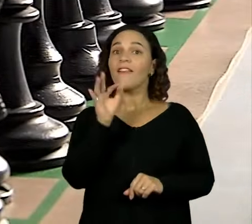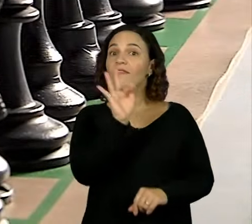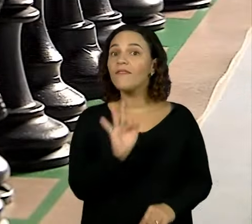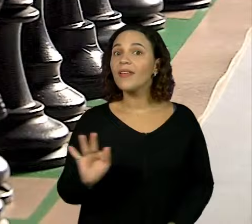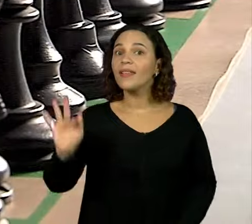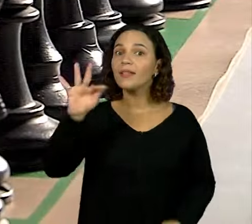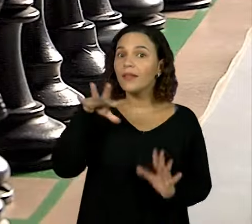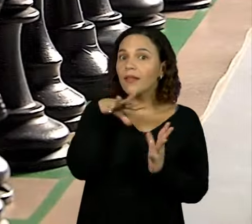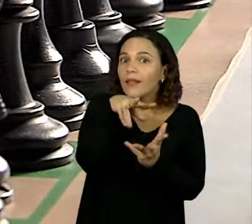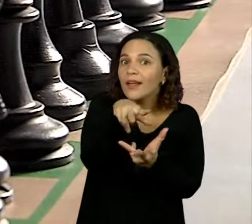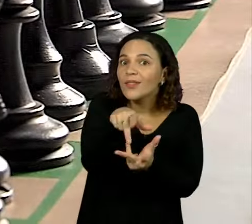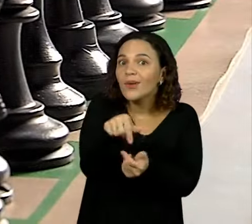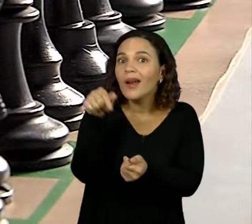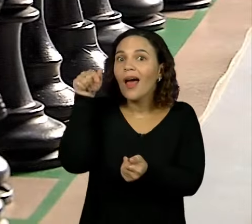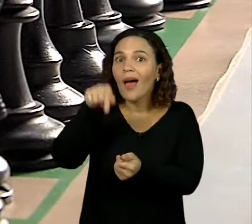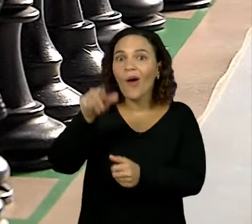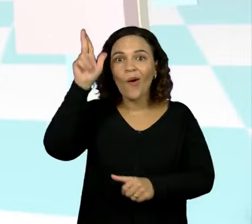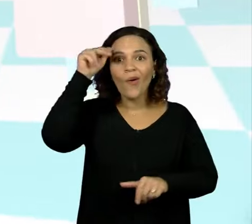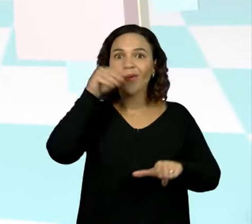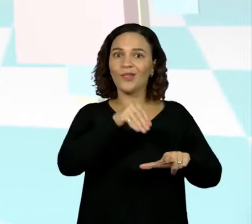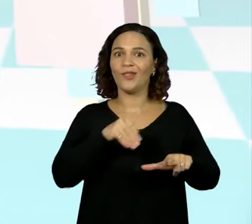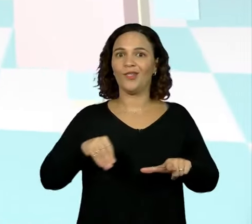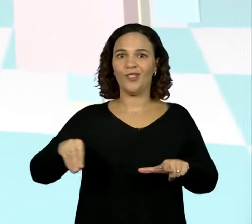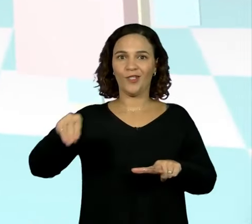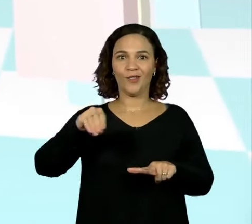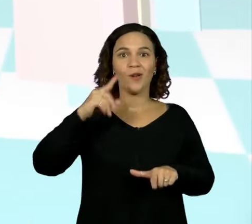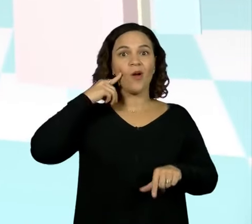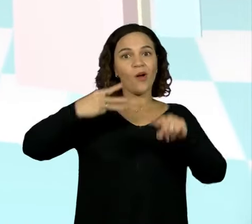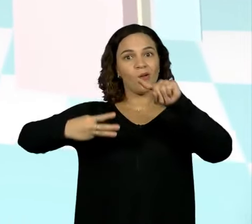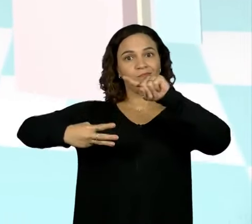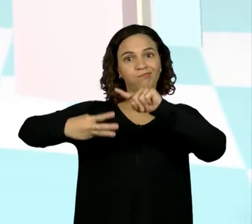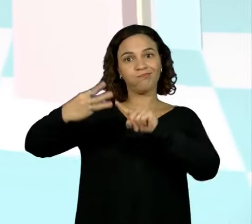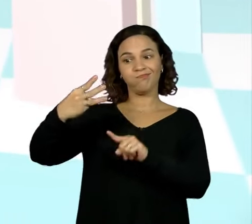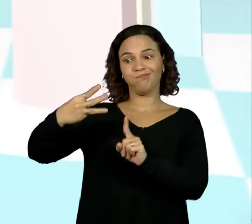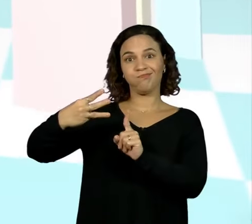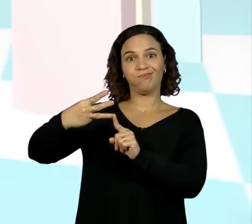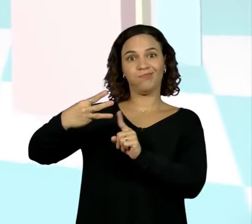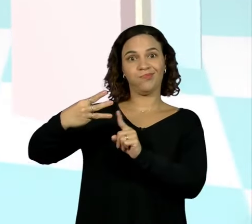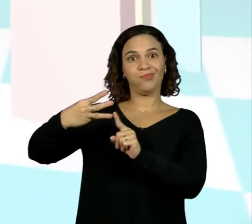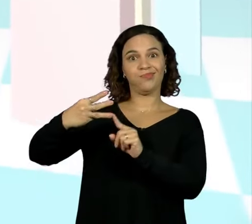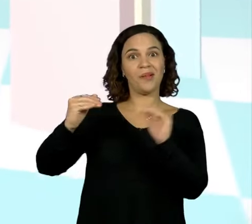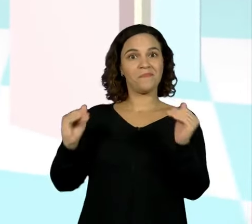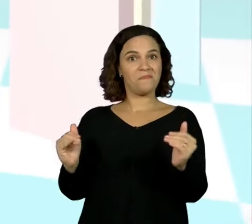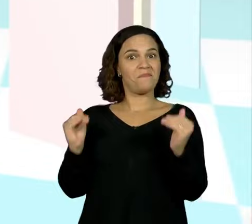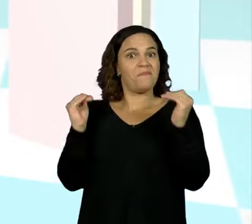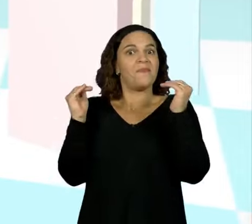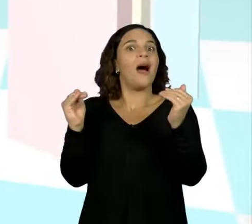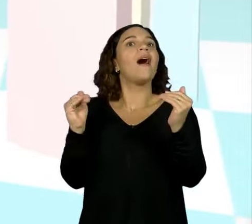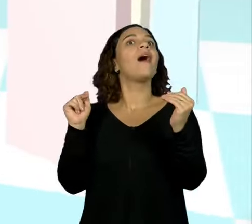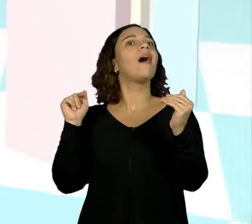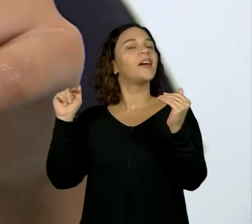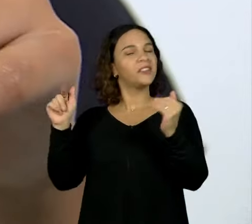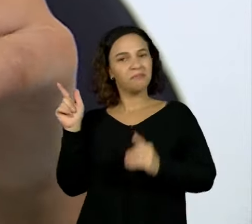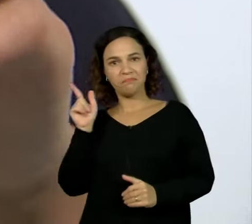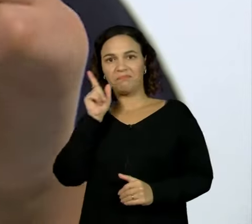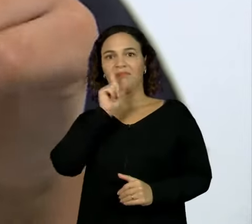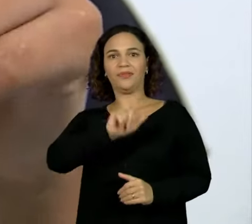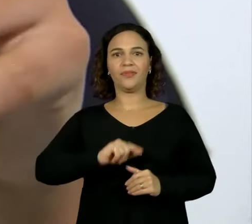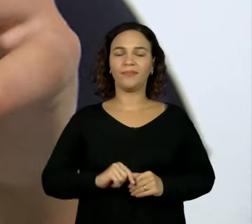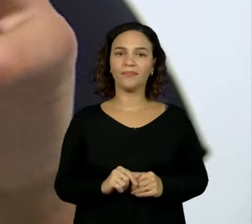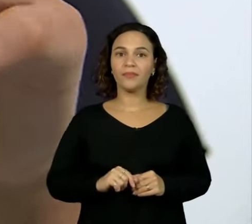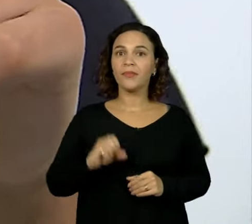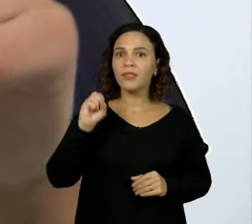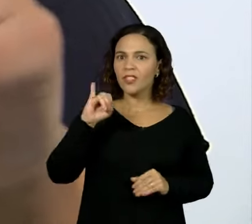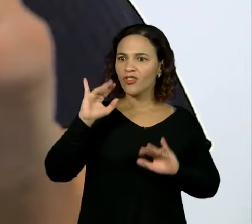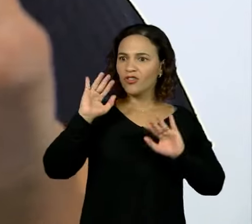Federação Internacional de Xadrez. É o terceiro título mais alto que um jogador pode alcançar. Quando um